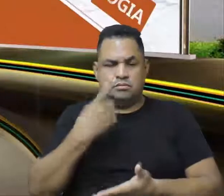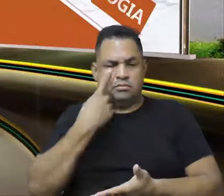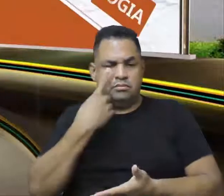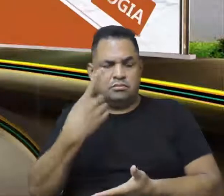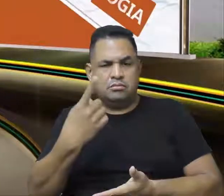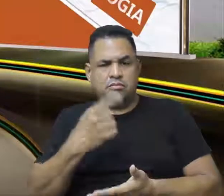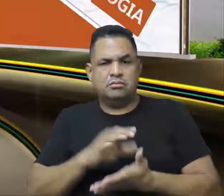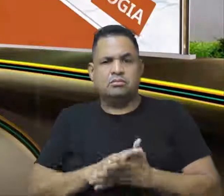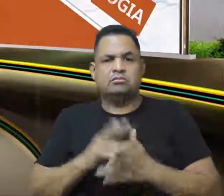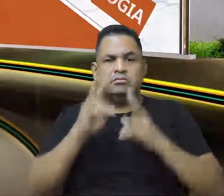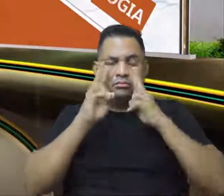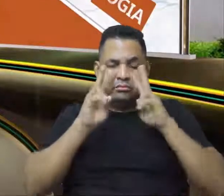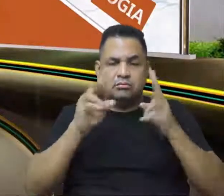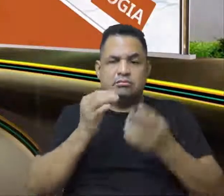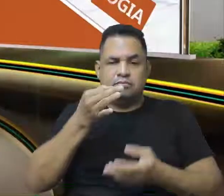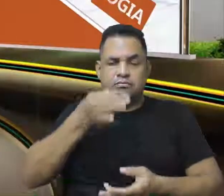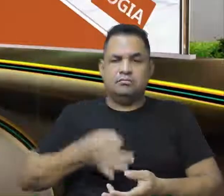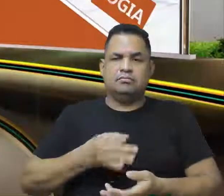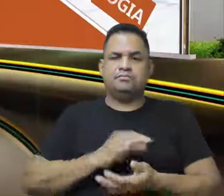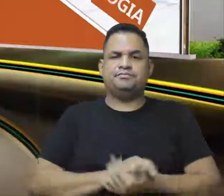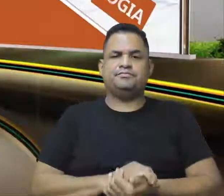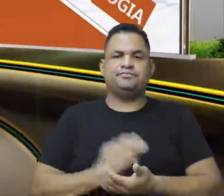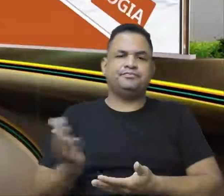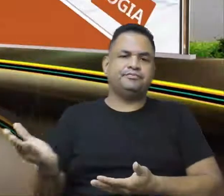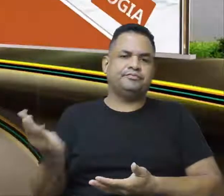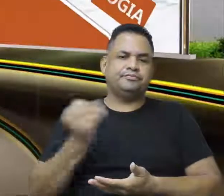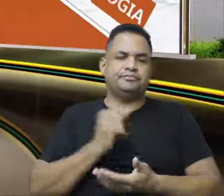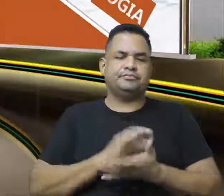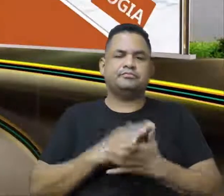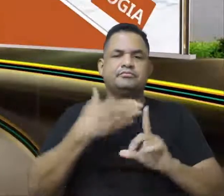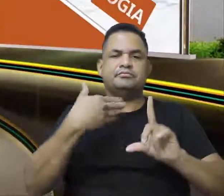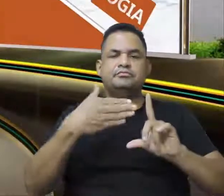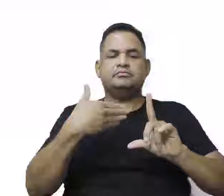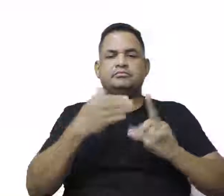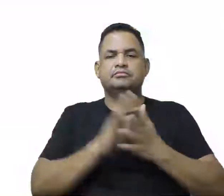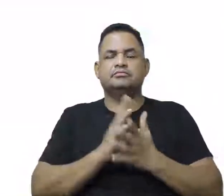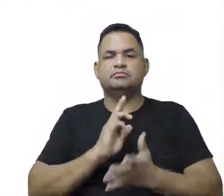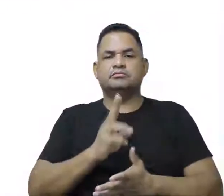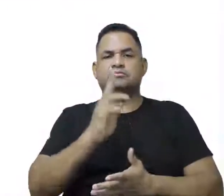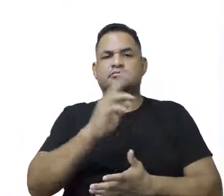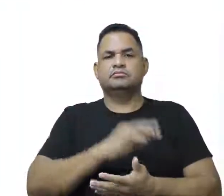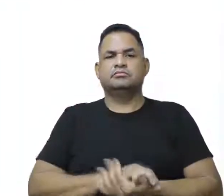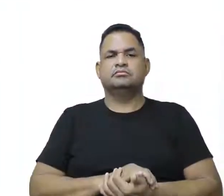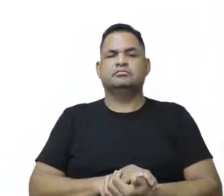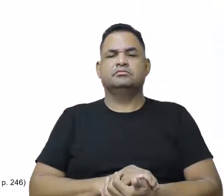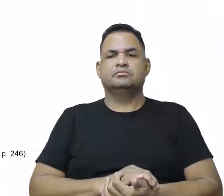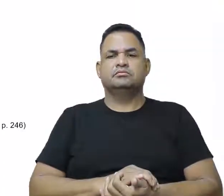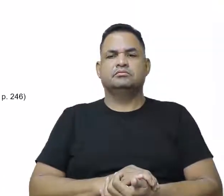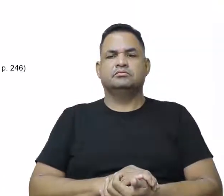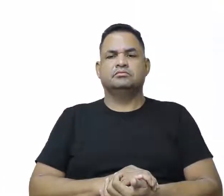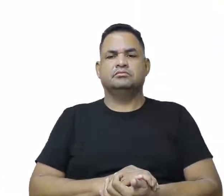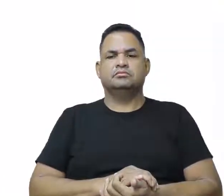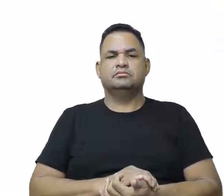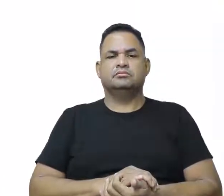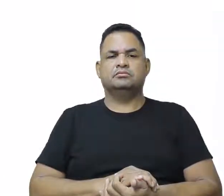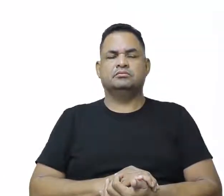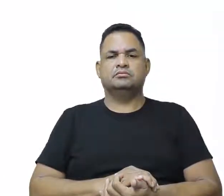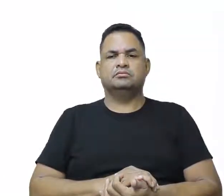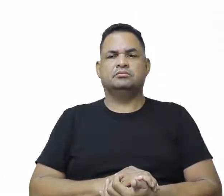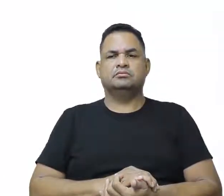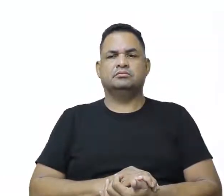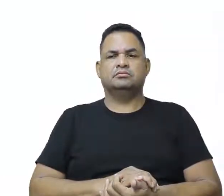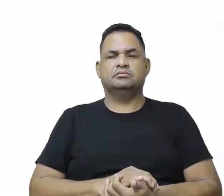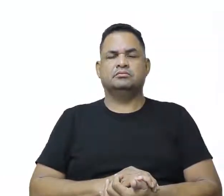essa lente, tá certo? Vamos ao quadro, dando continuidade. Olha só. E aí agora,